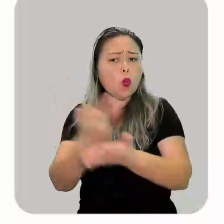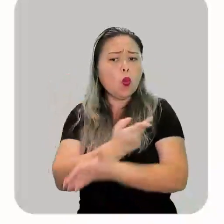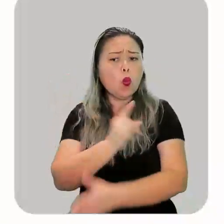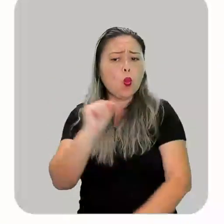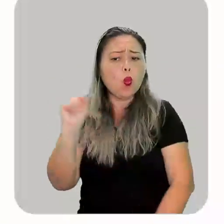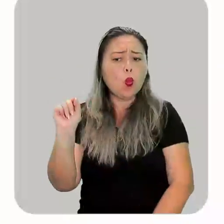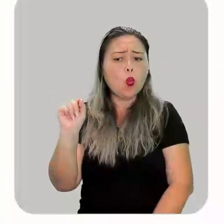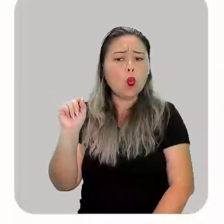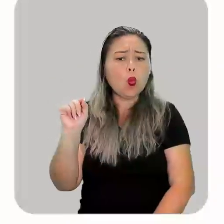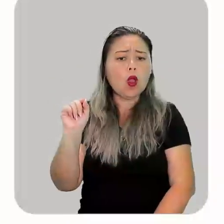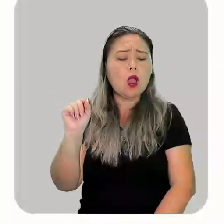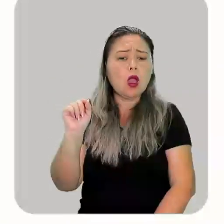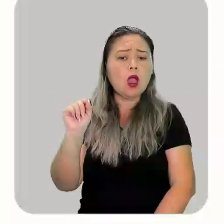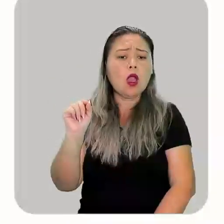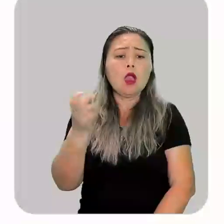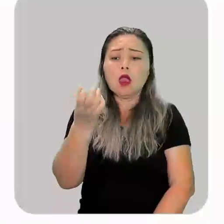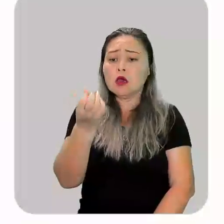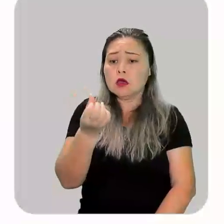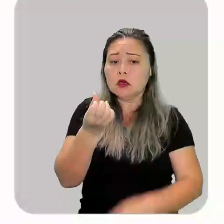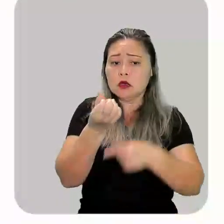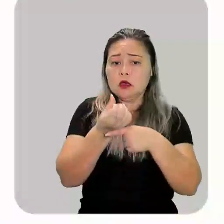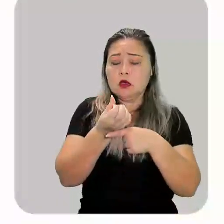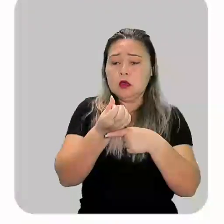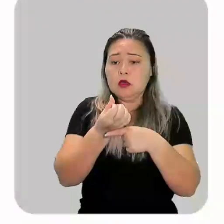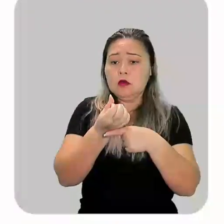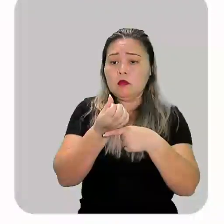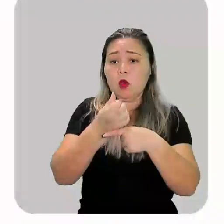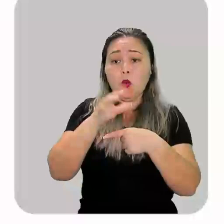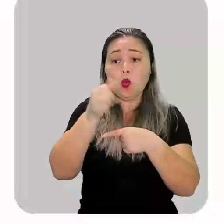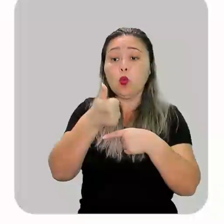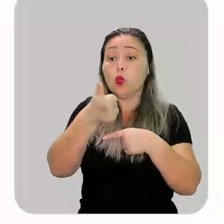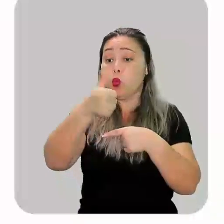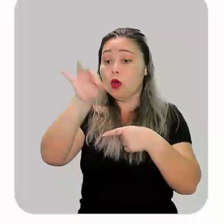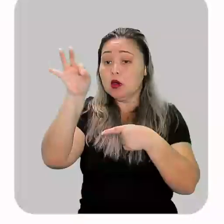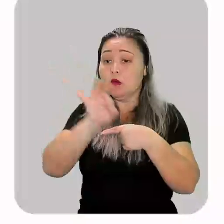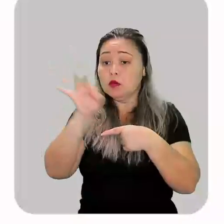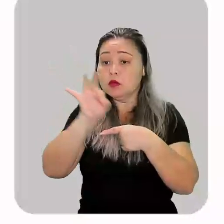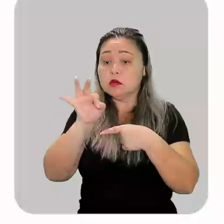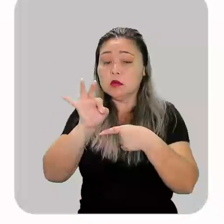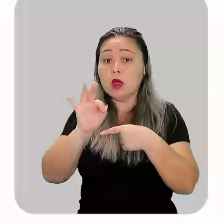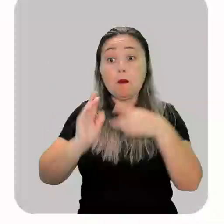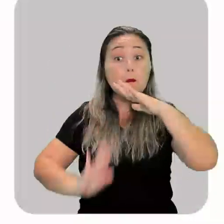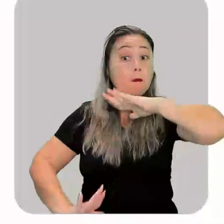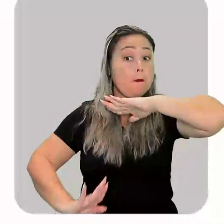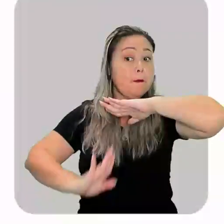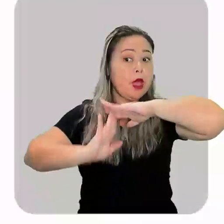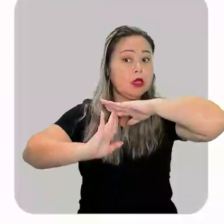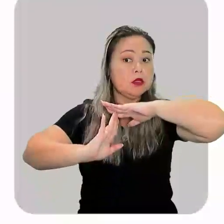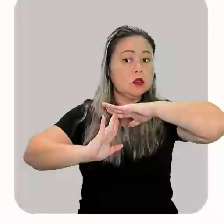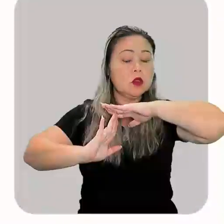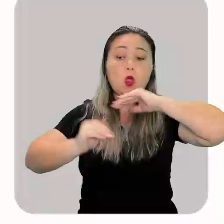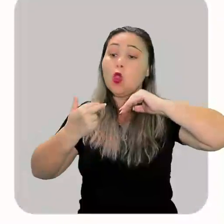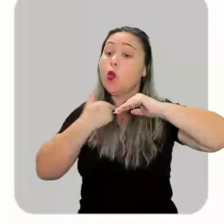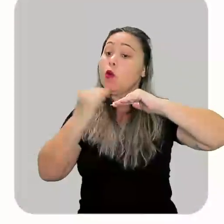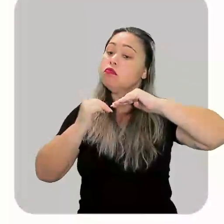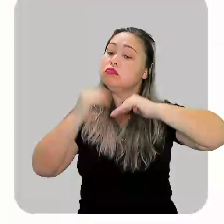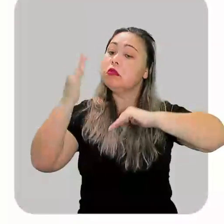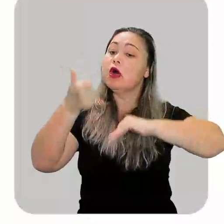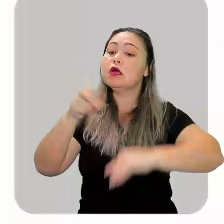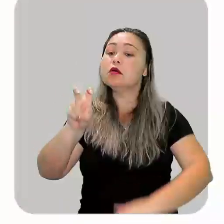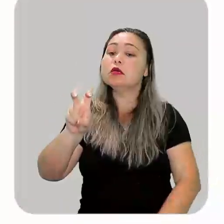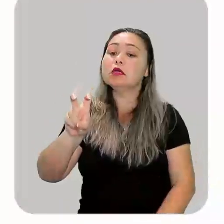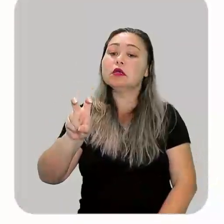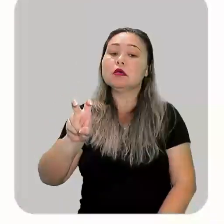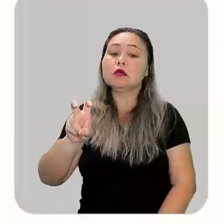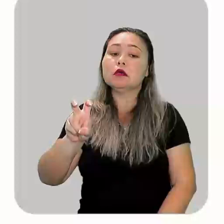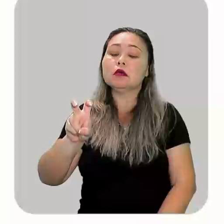acontece? Olha aqui, a gente pode fazer assim, ó. 6 é considerado 100%, não é? Isso. É o máximo, que não é para ultrapassar. E o 15?